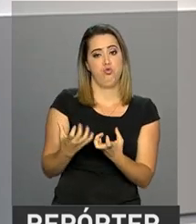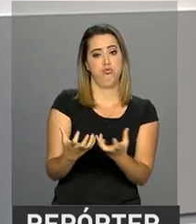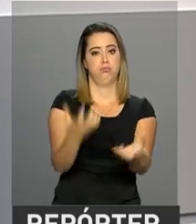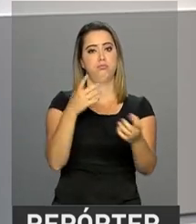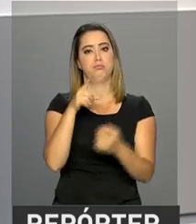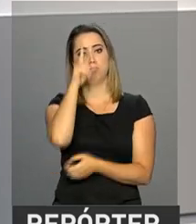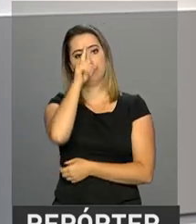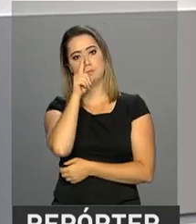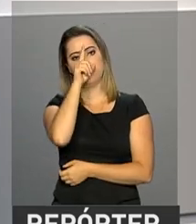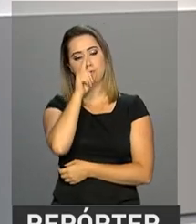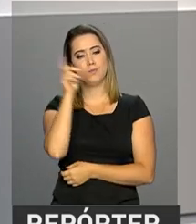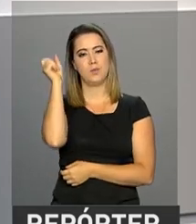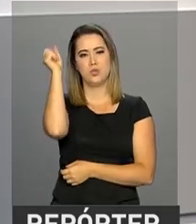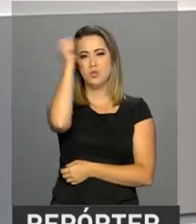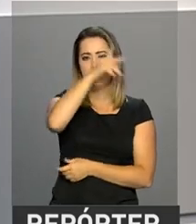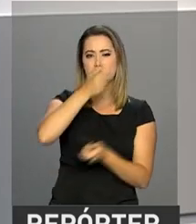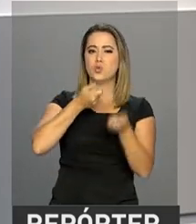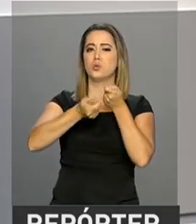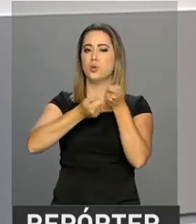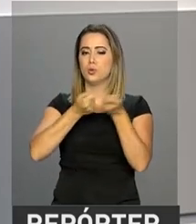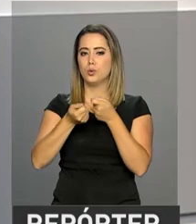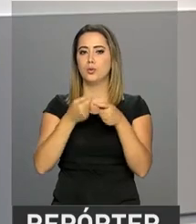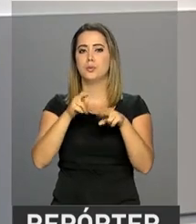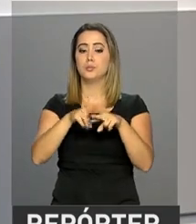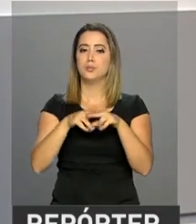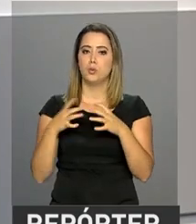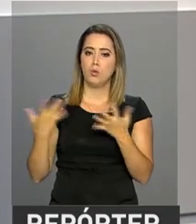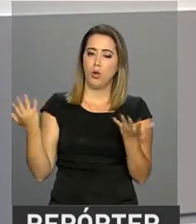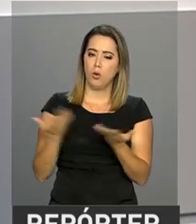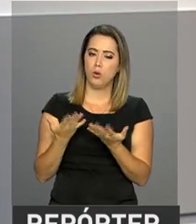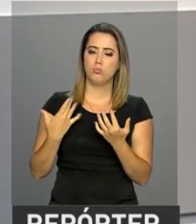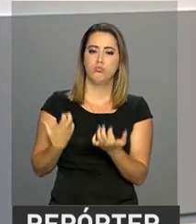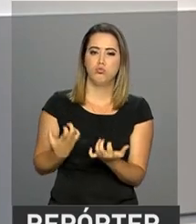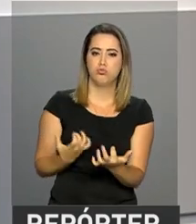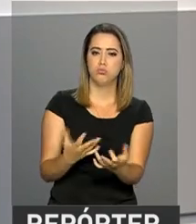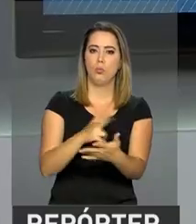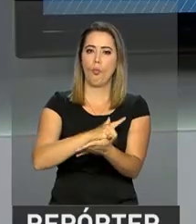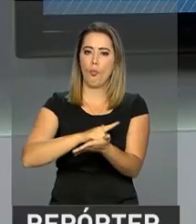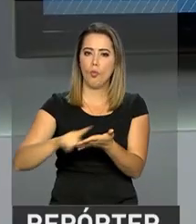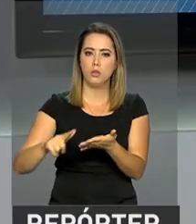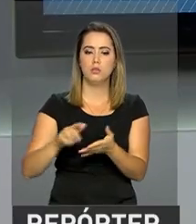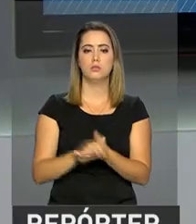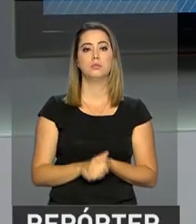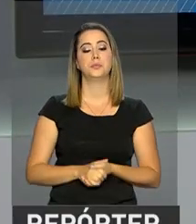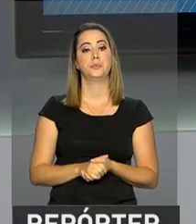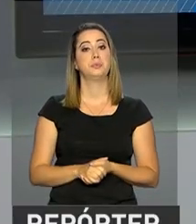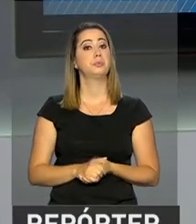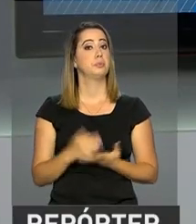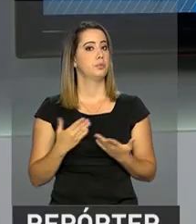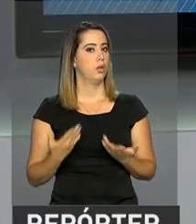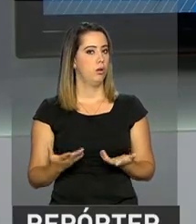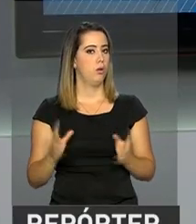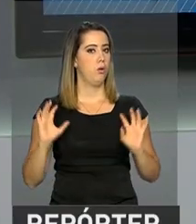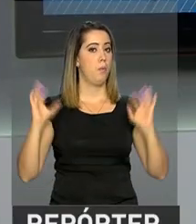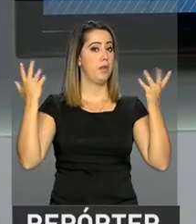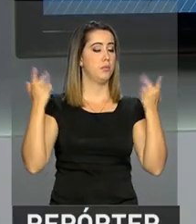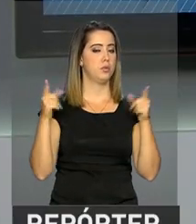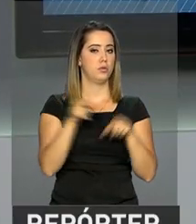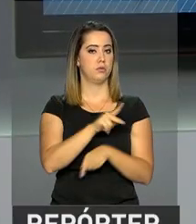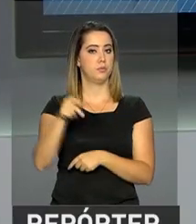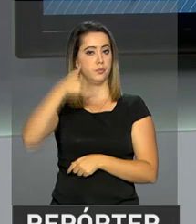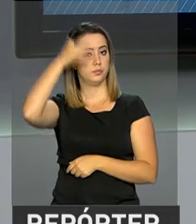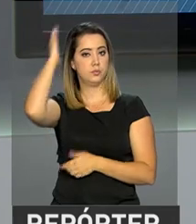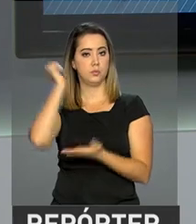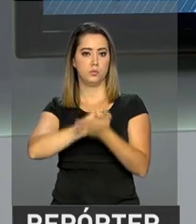perigosos e difíceis de controlar pelo predomínio da vegetação seca e ainda falando de meio ambiente o presidente